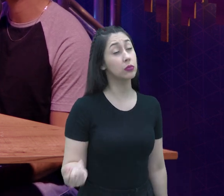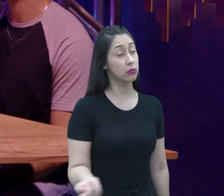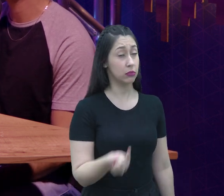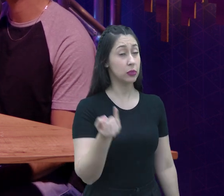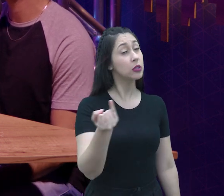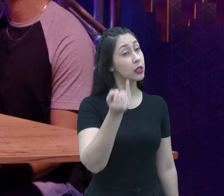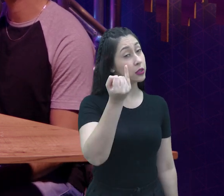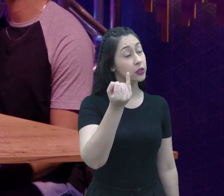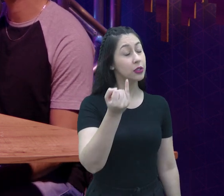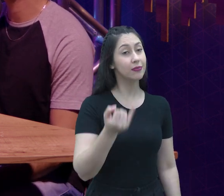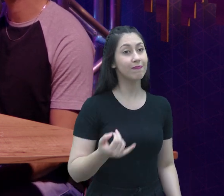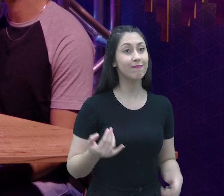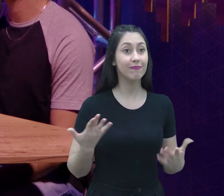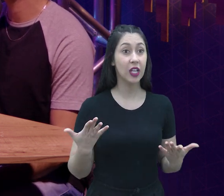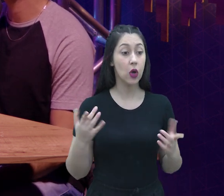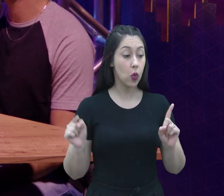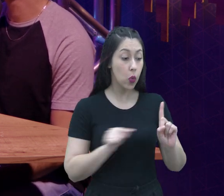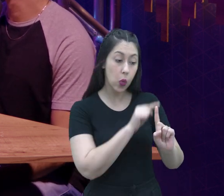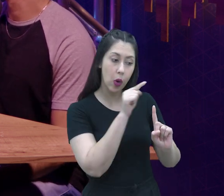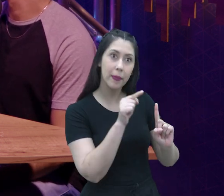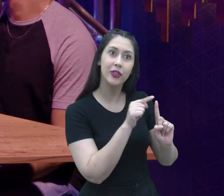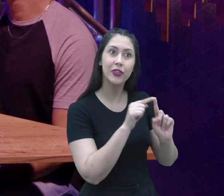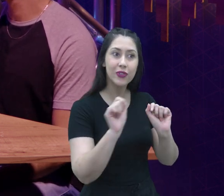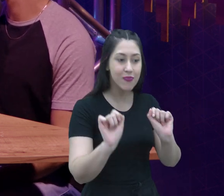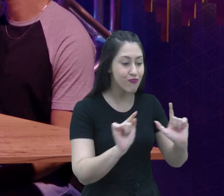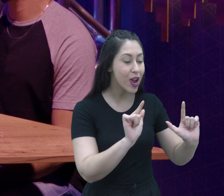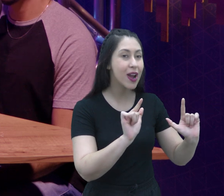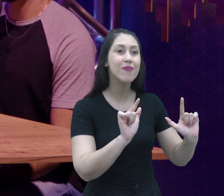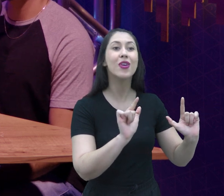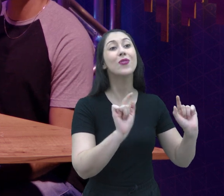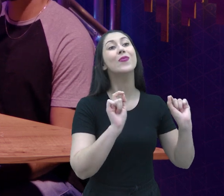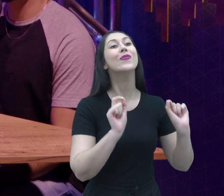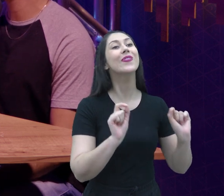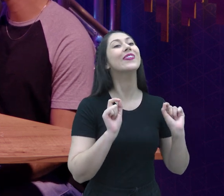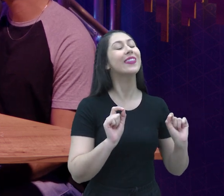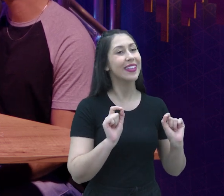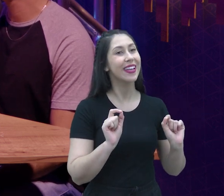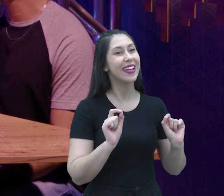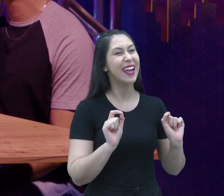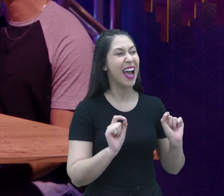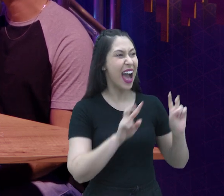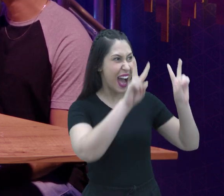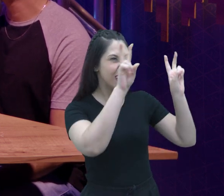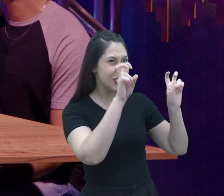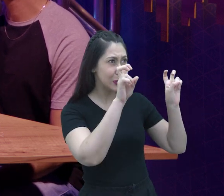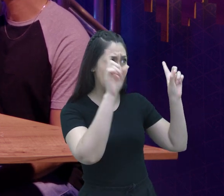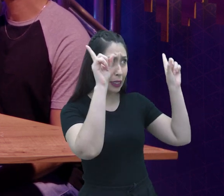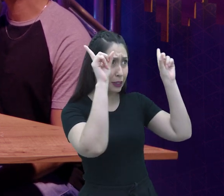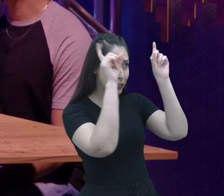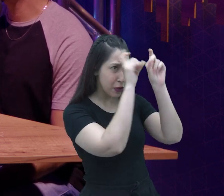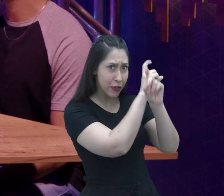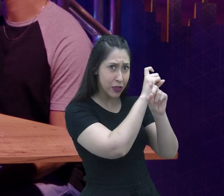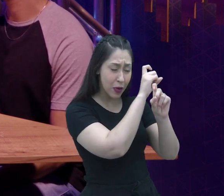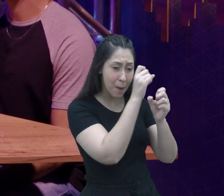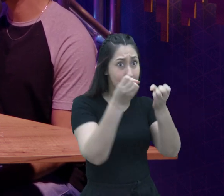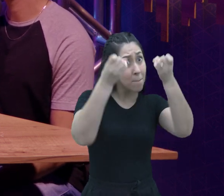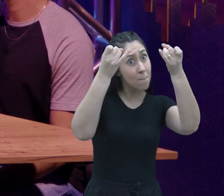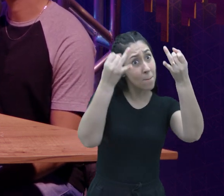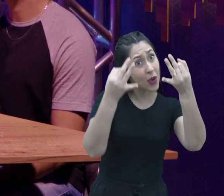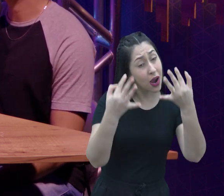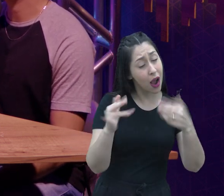muito importante. E a missão do Pode Ser, inclusive, é essa, né, Samuel? A gente descomplicar assuntos